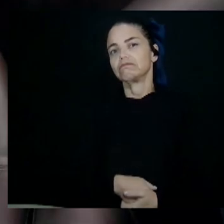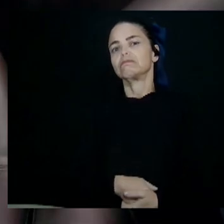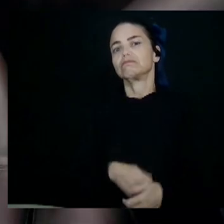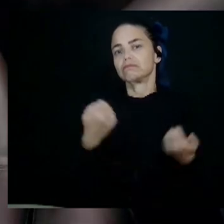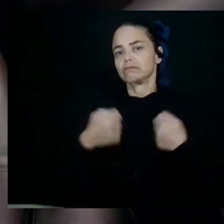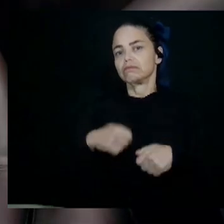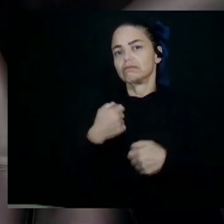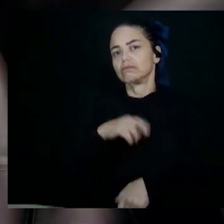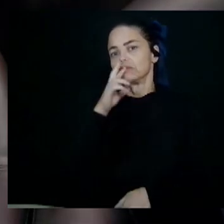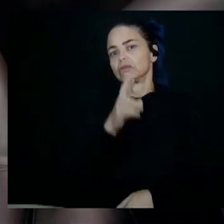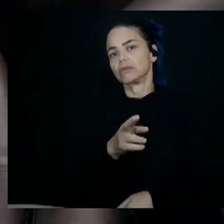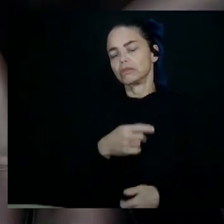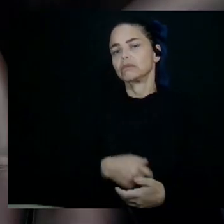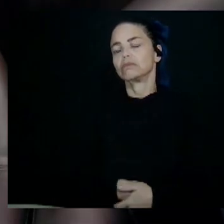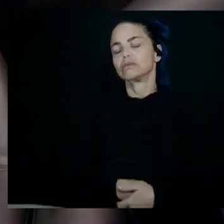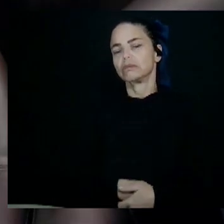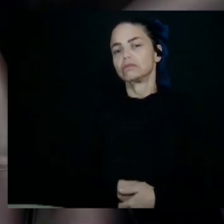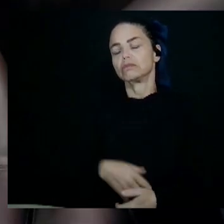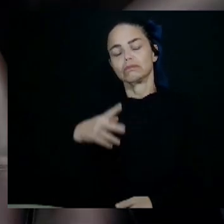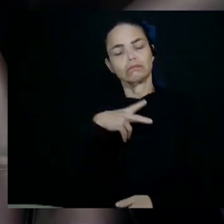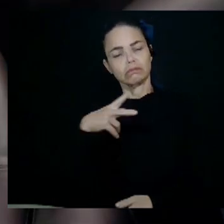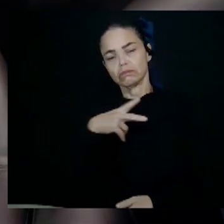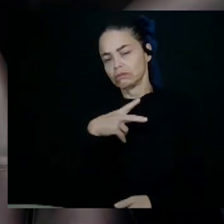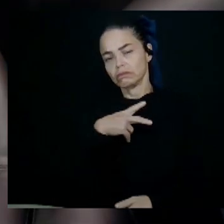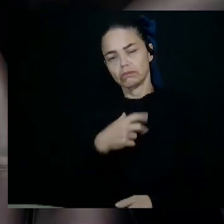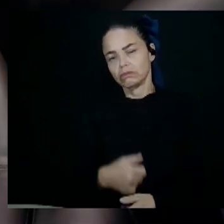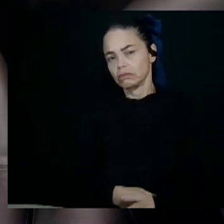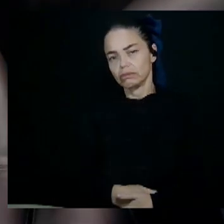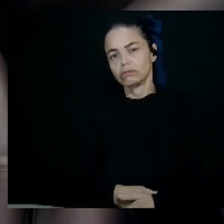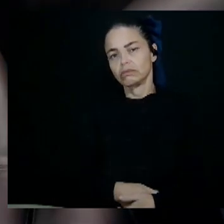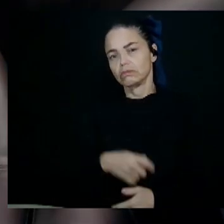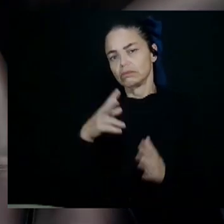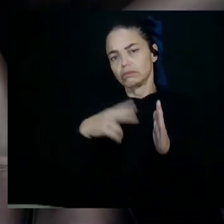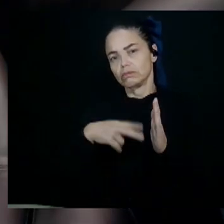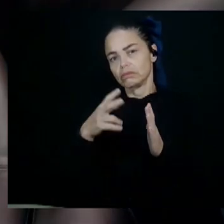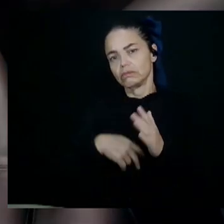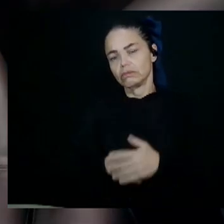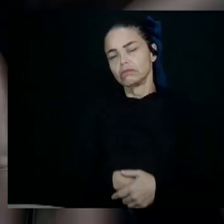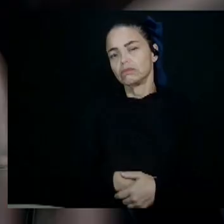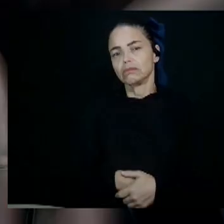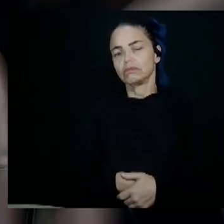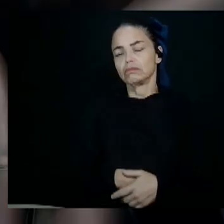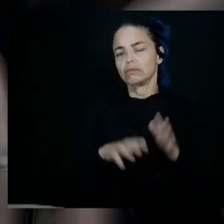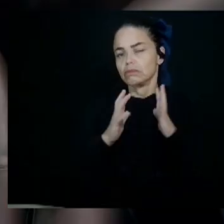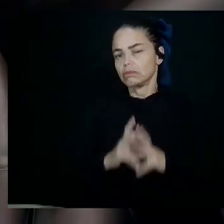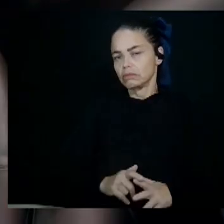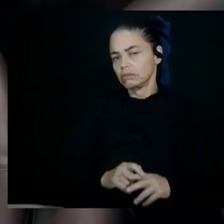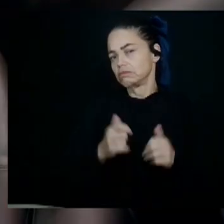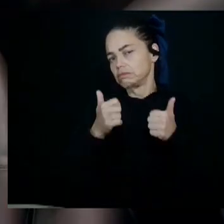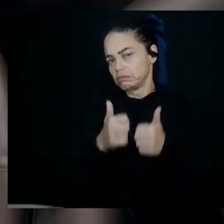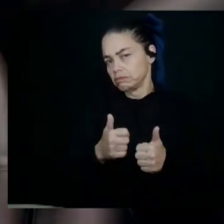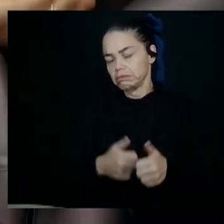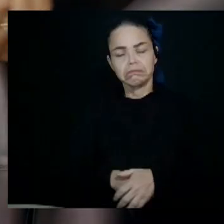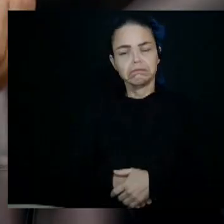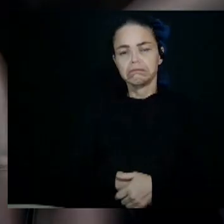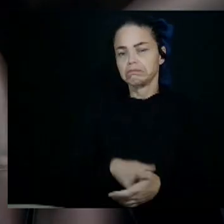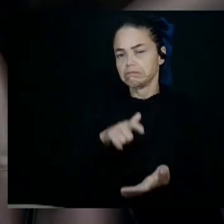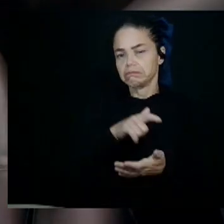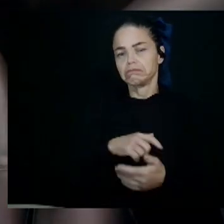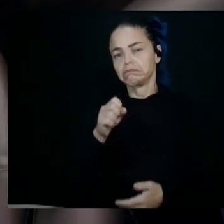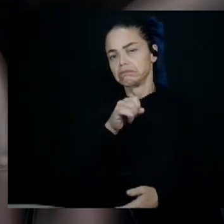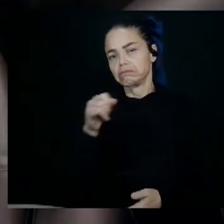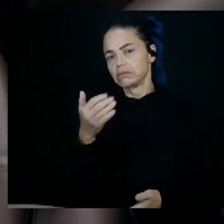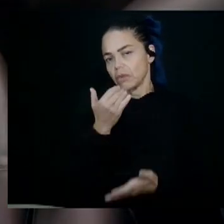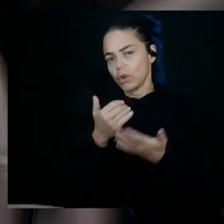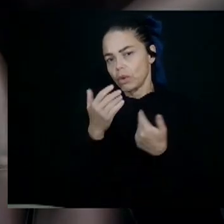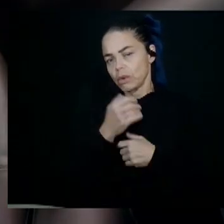resposta muito individualizada. Só lendo ali de novo, então faz uma limpeza? Com certeza faz uma limpeza, se você come bonitinho,